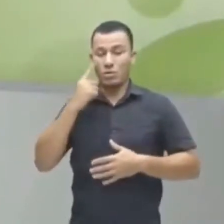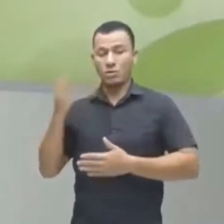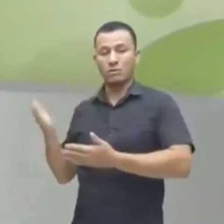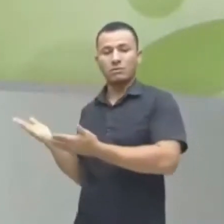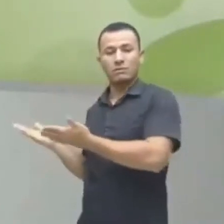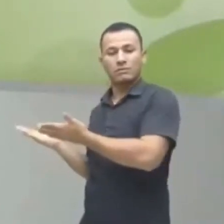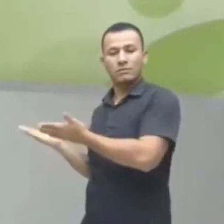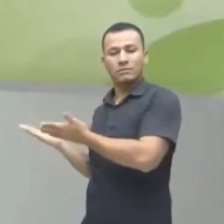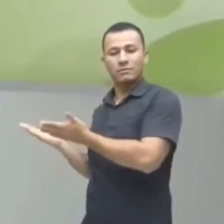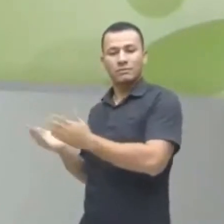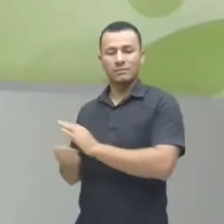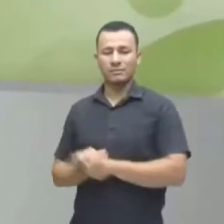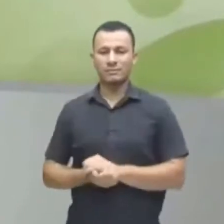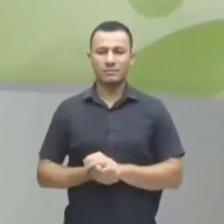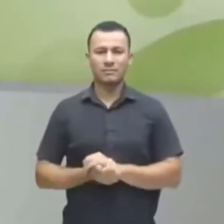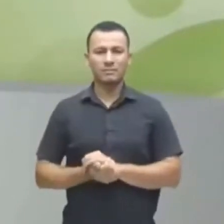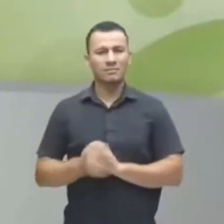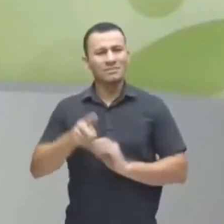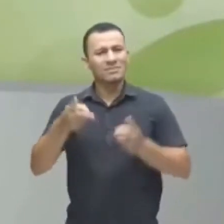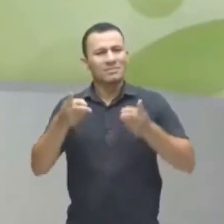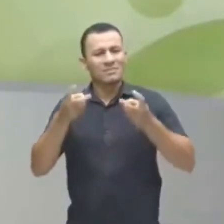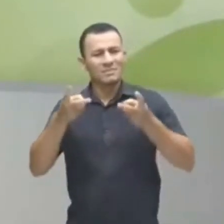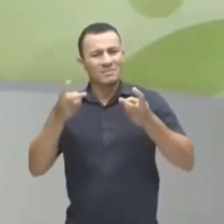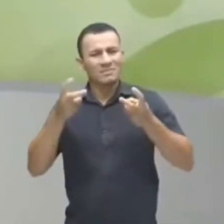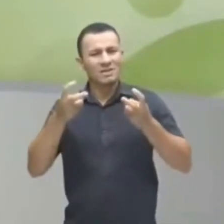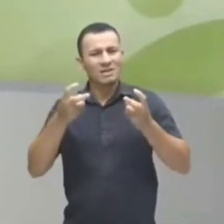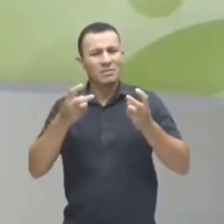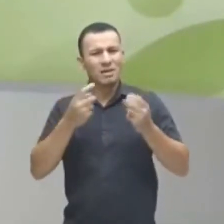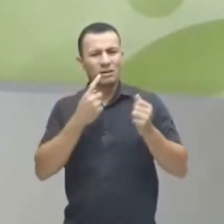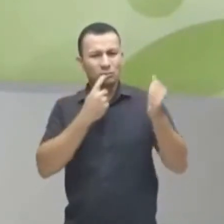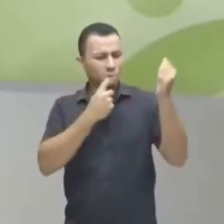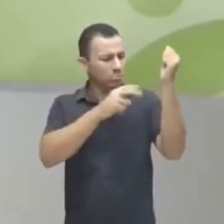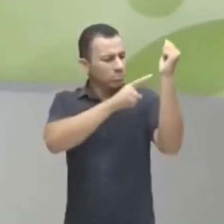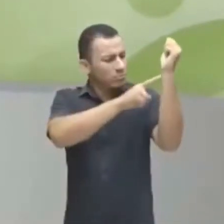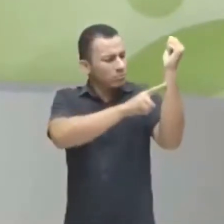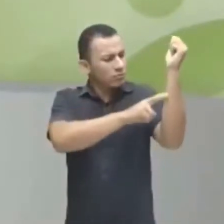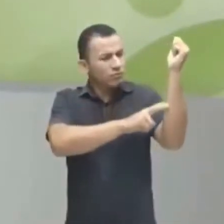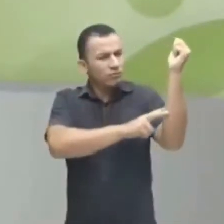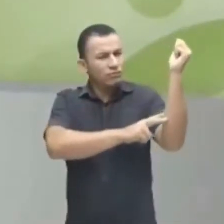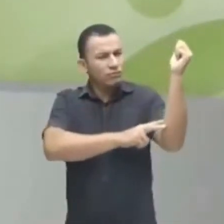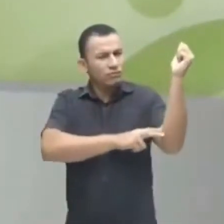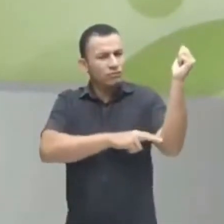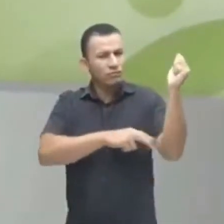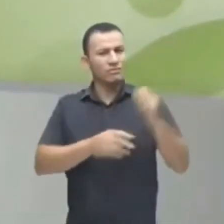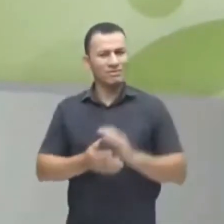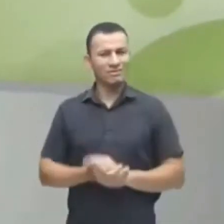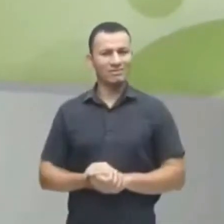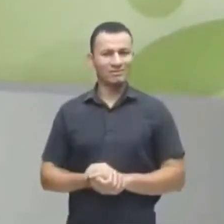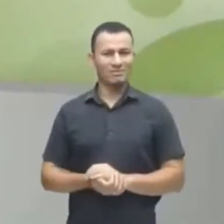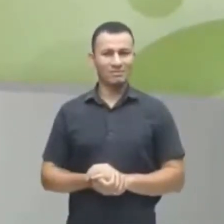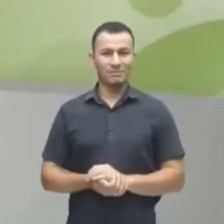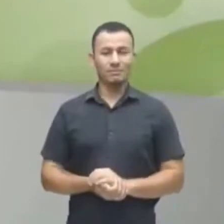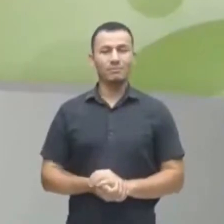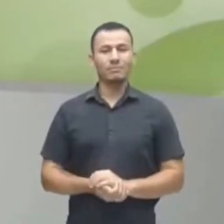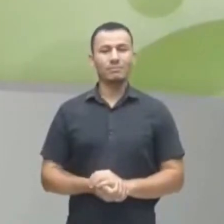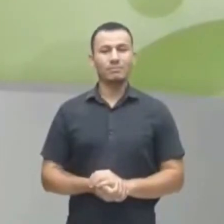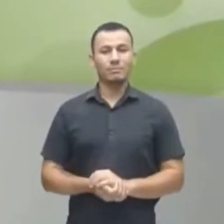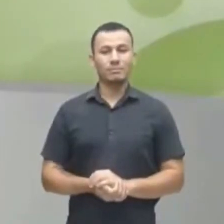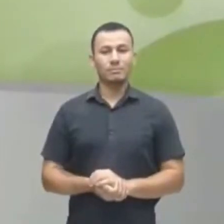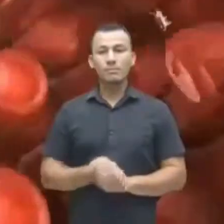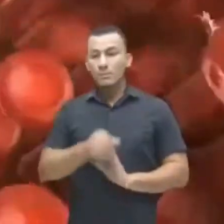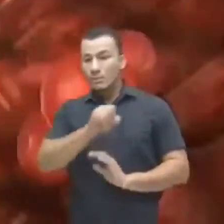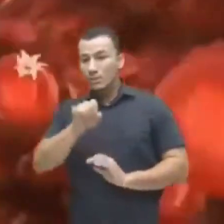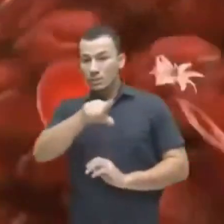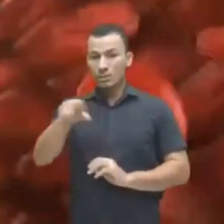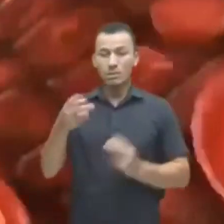aparecem, vocês veem o vaso dando disponibilidade para que esse sangue circule. E se vocês